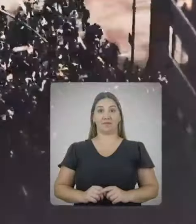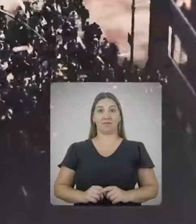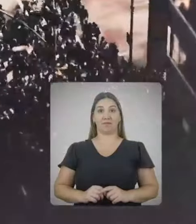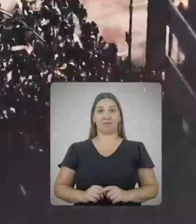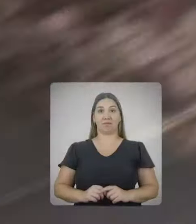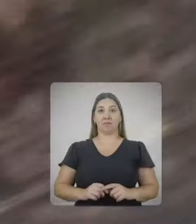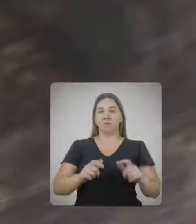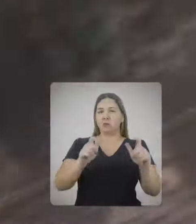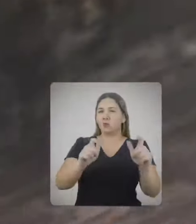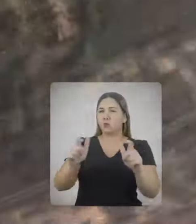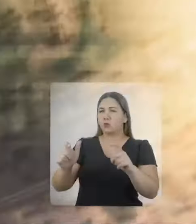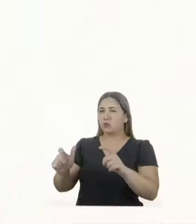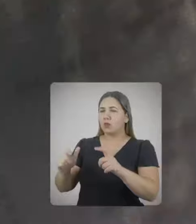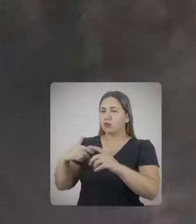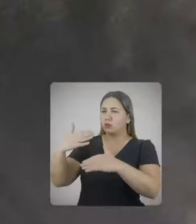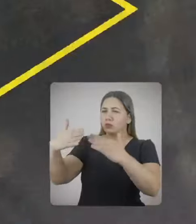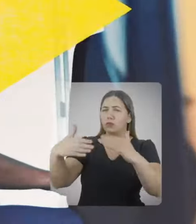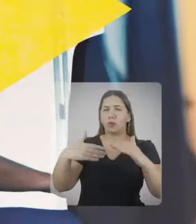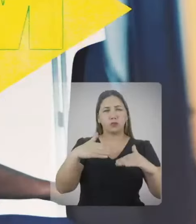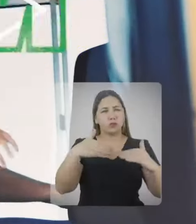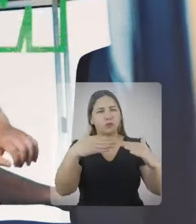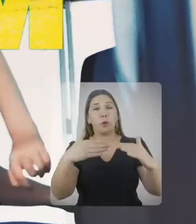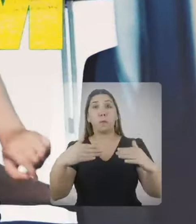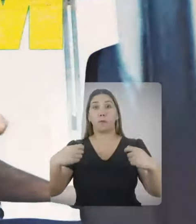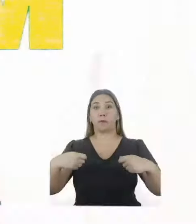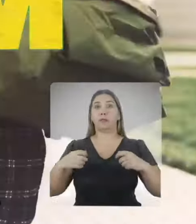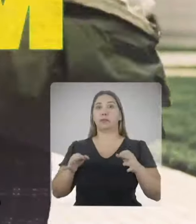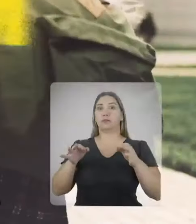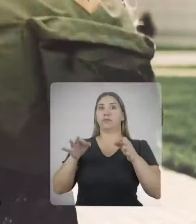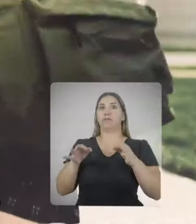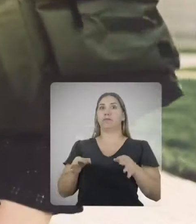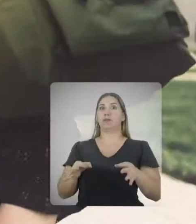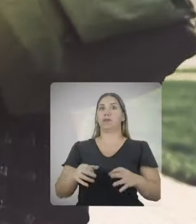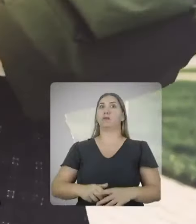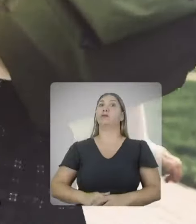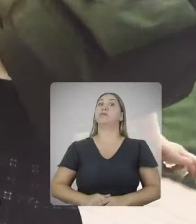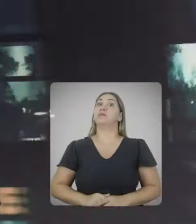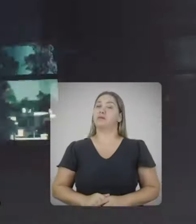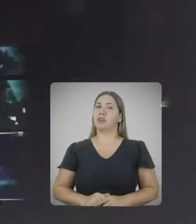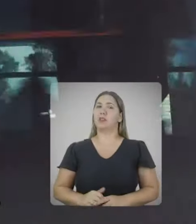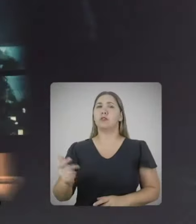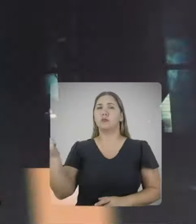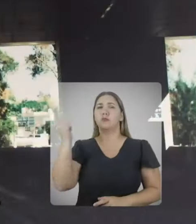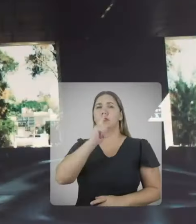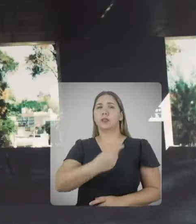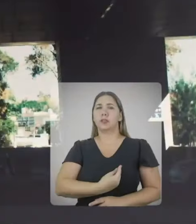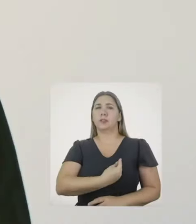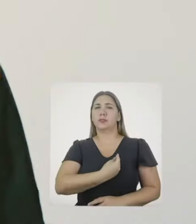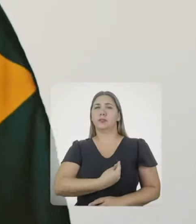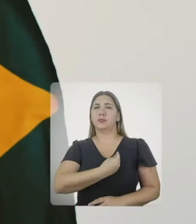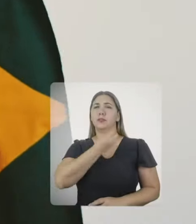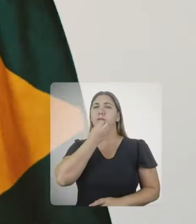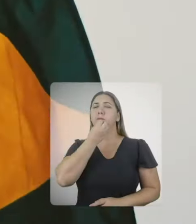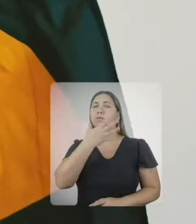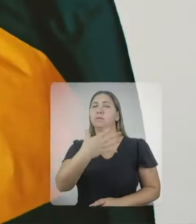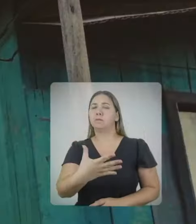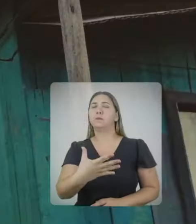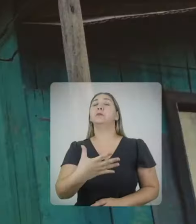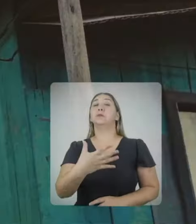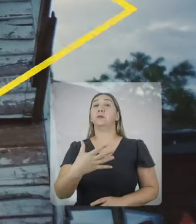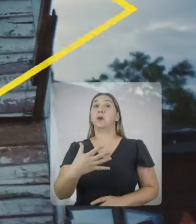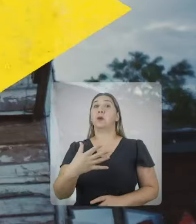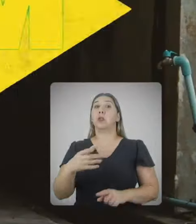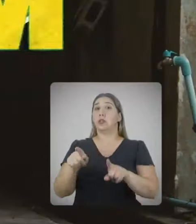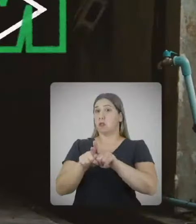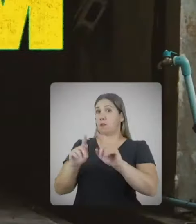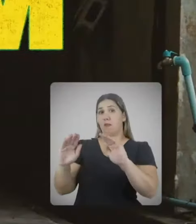cidade desenvolvida funciona em completa ordem. Só assim há bem-estar e qualidade de vida. Em casa é a mesma